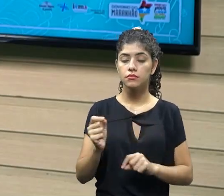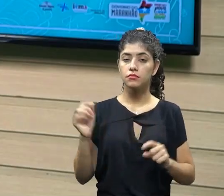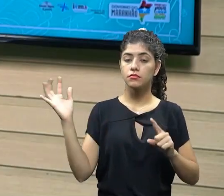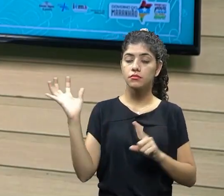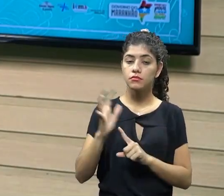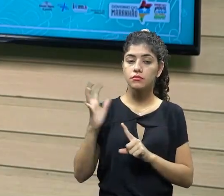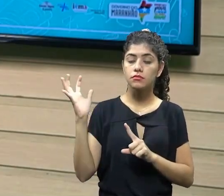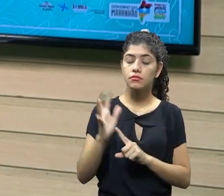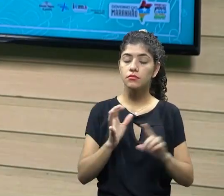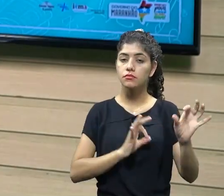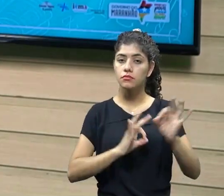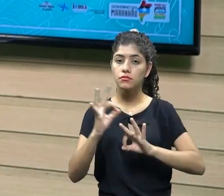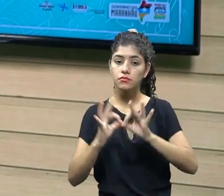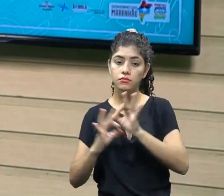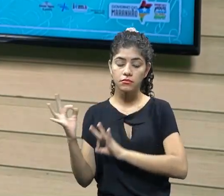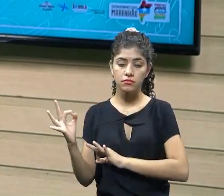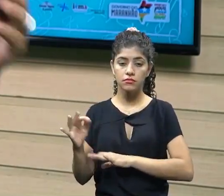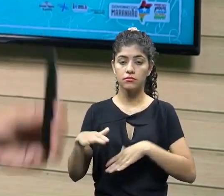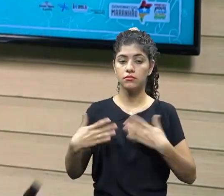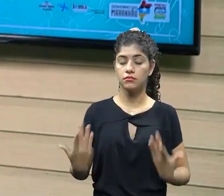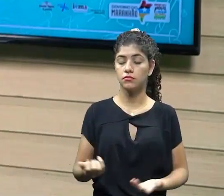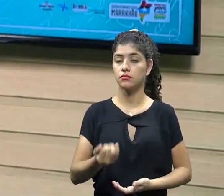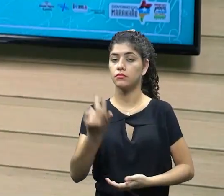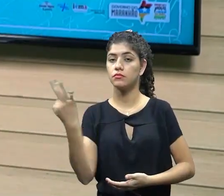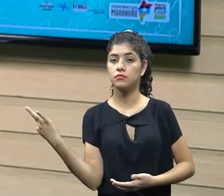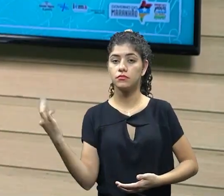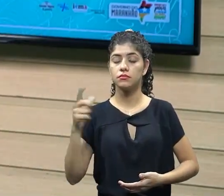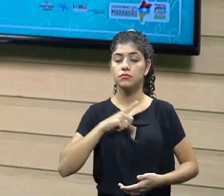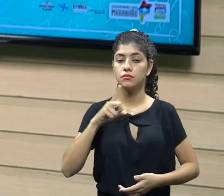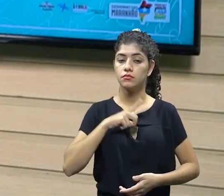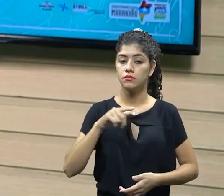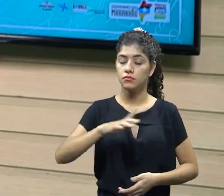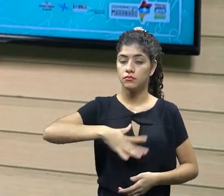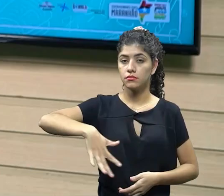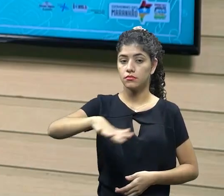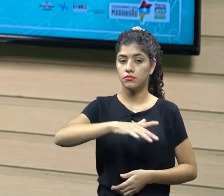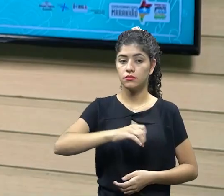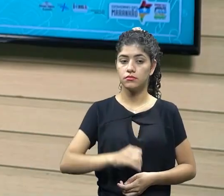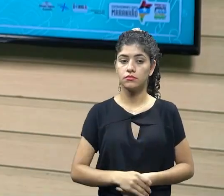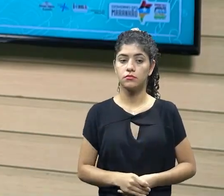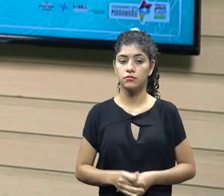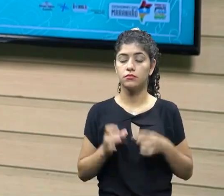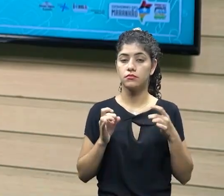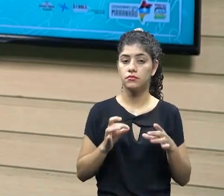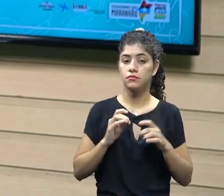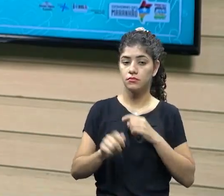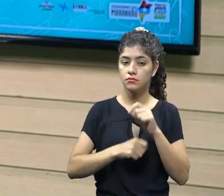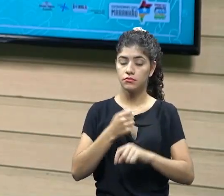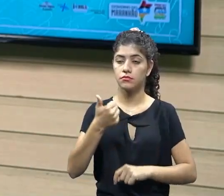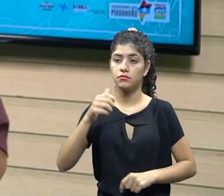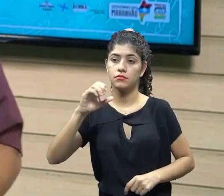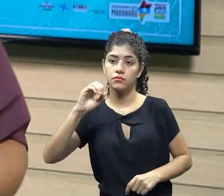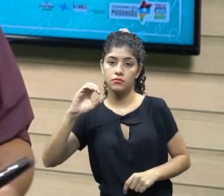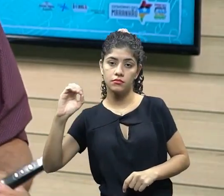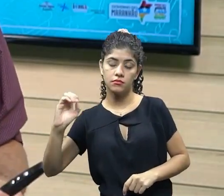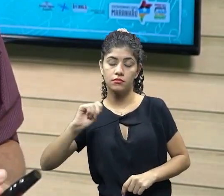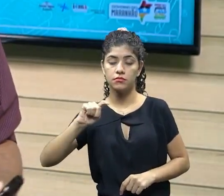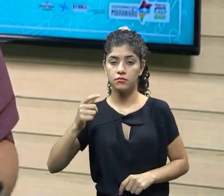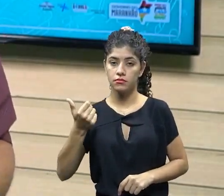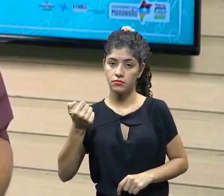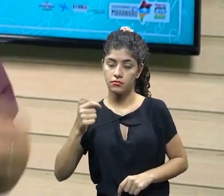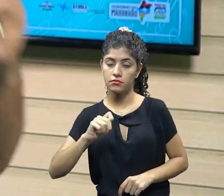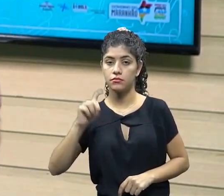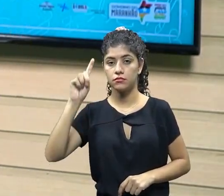influencia do planejamento financeiro. Ou seja, quantos clientes eu tenho nessa região? Eu vendo nessa região aqui 100 canetas dessas por dia. Então eu vou fazer o